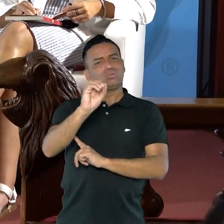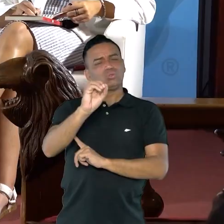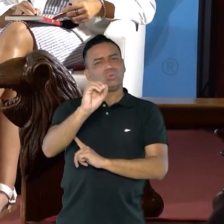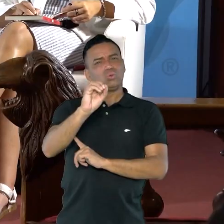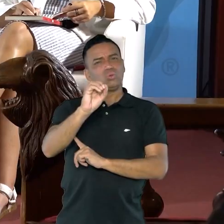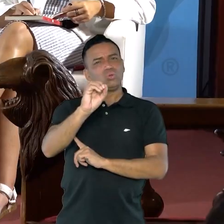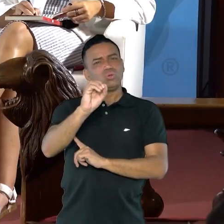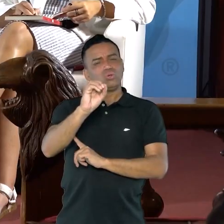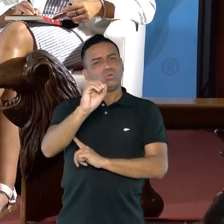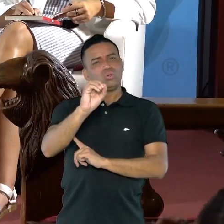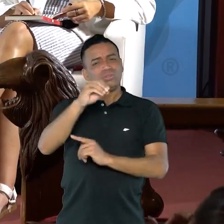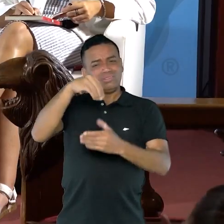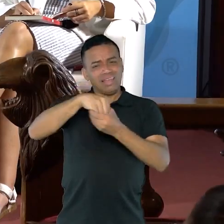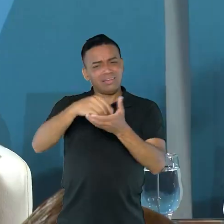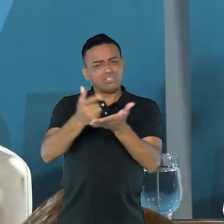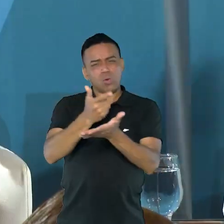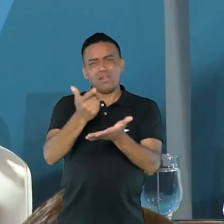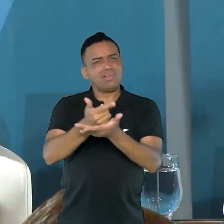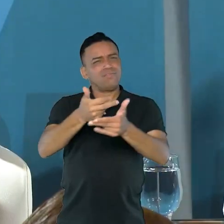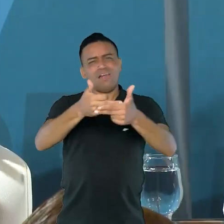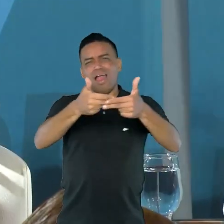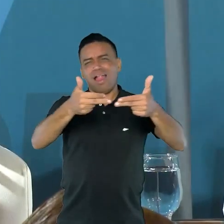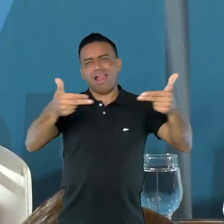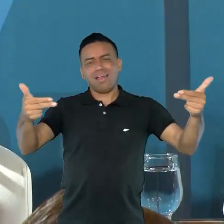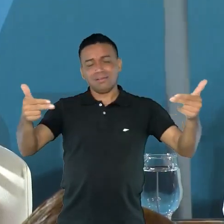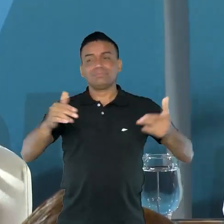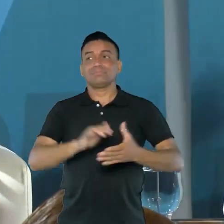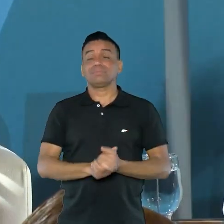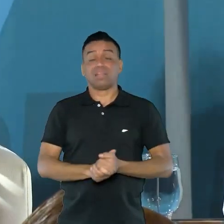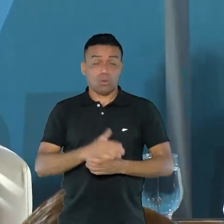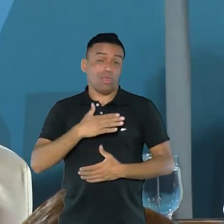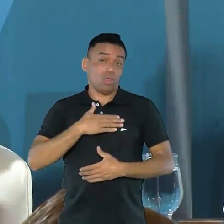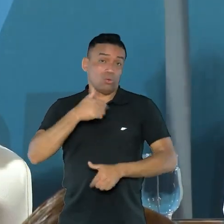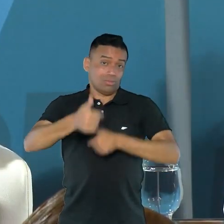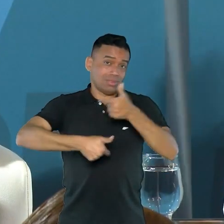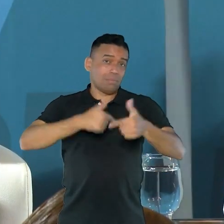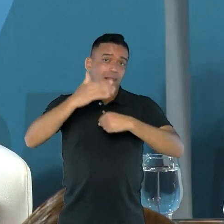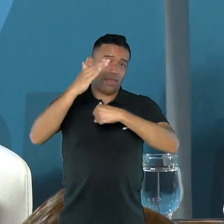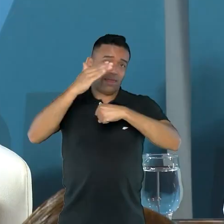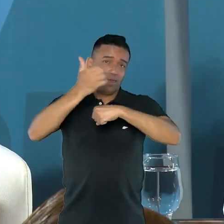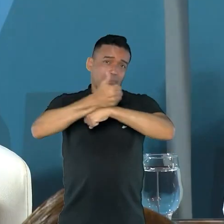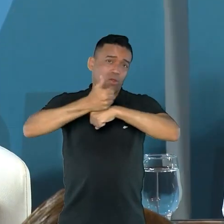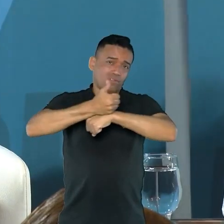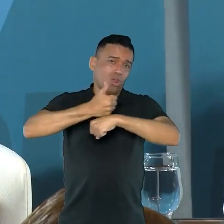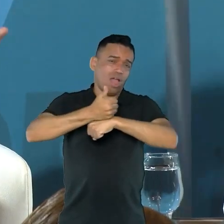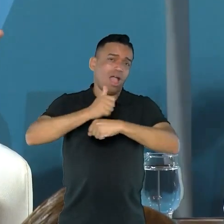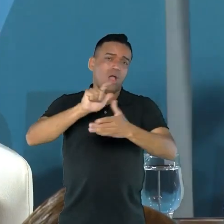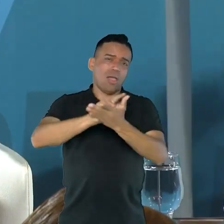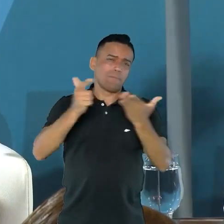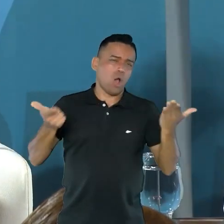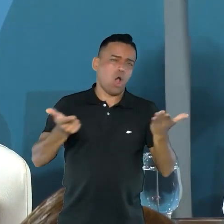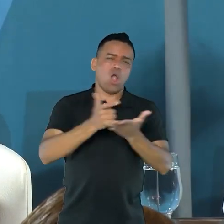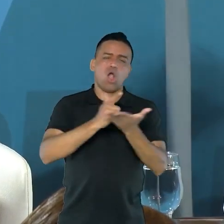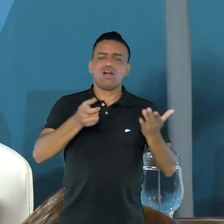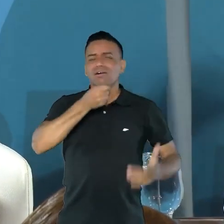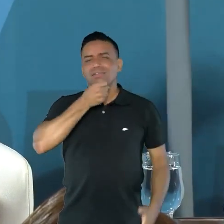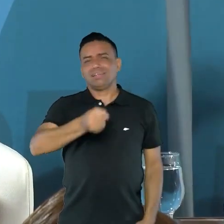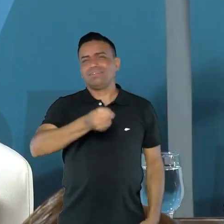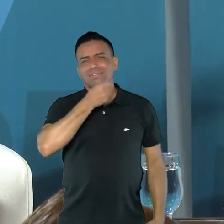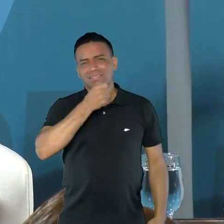Eu fui repórter por muitos anos, por quase 30, e entrevistei muitos ativistas